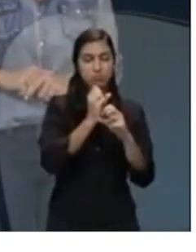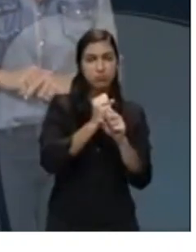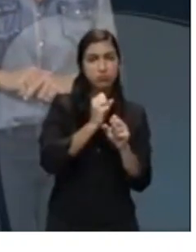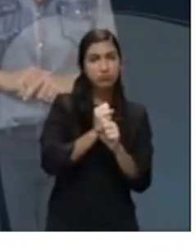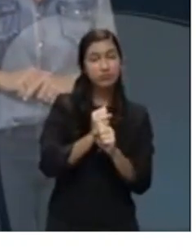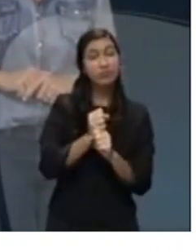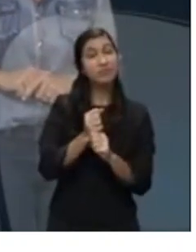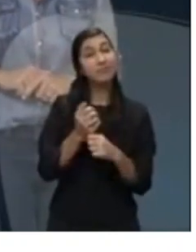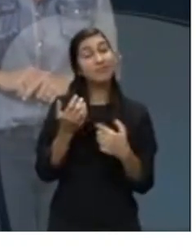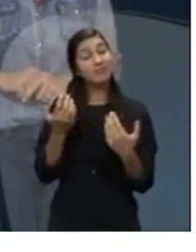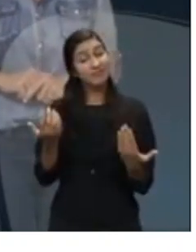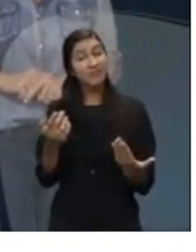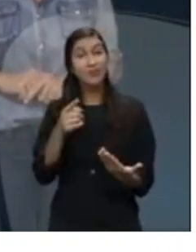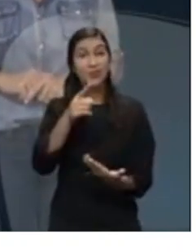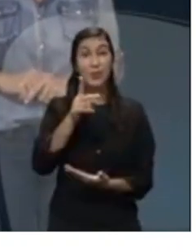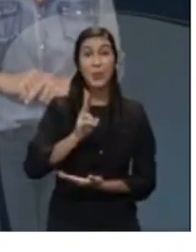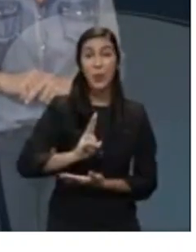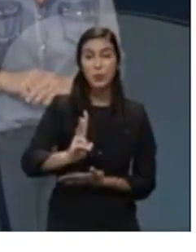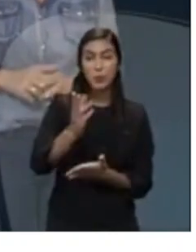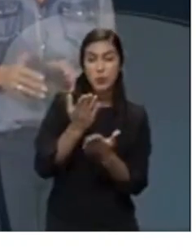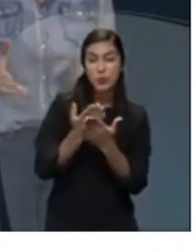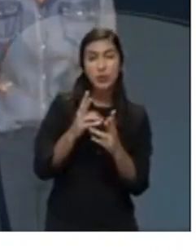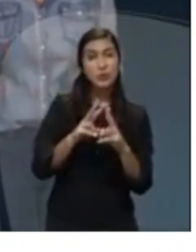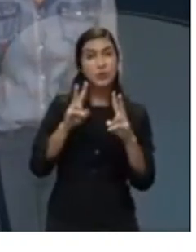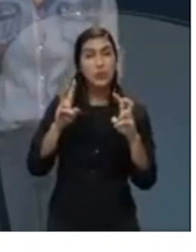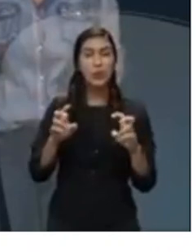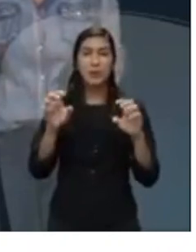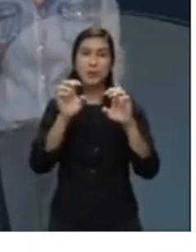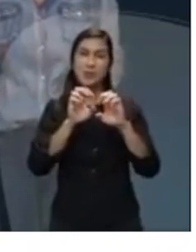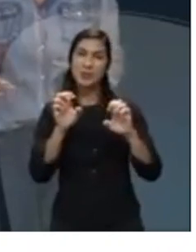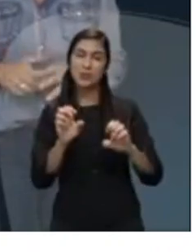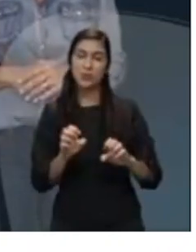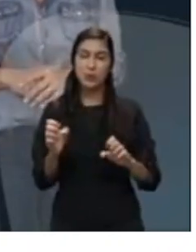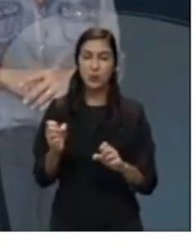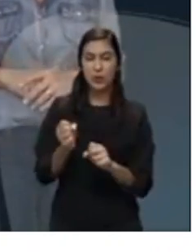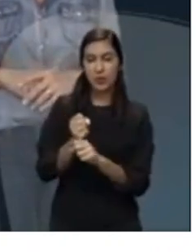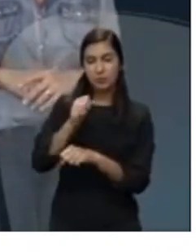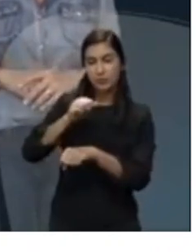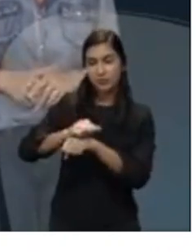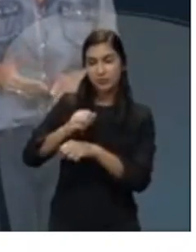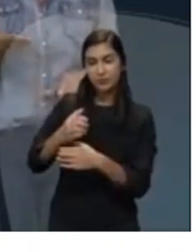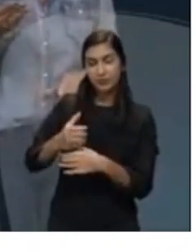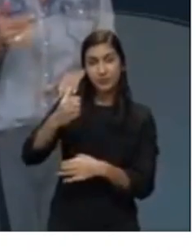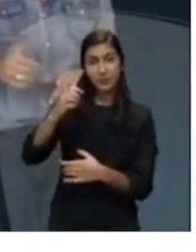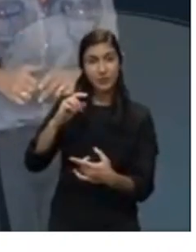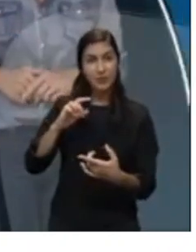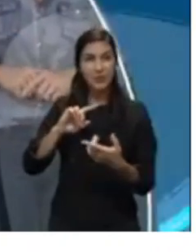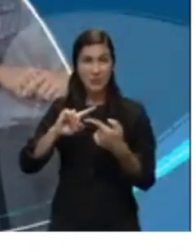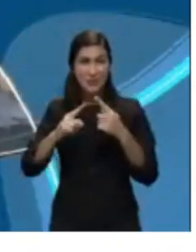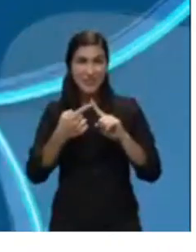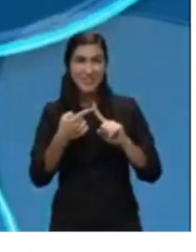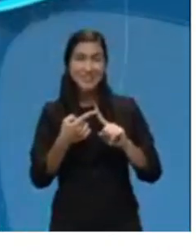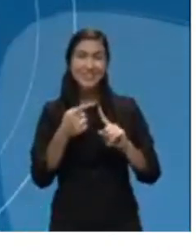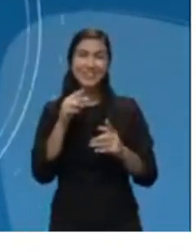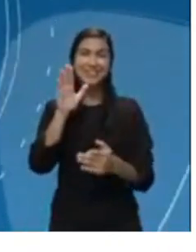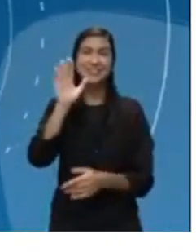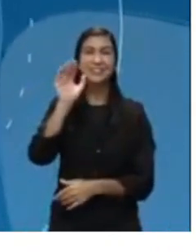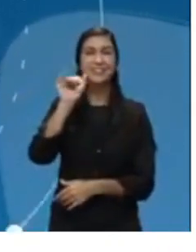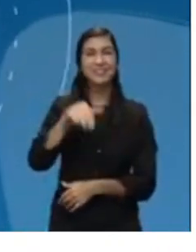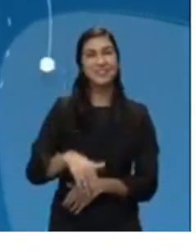cálculos. Enquanto isso, continue estudando sobre as estruturas de concreto armado. Combinado? Até mais!